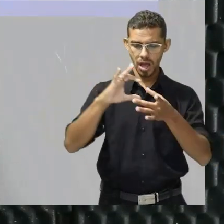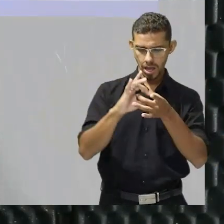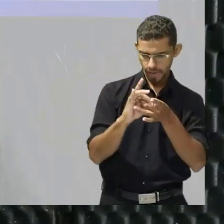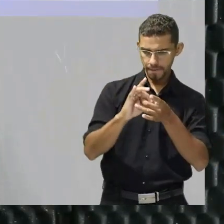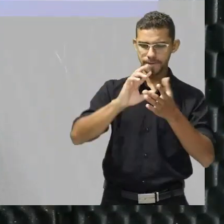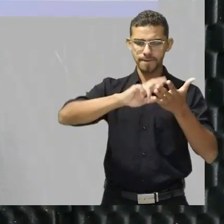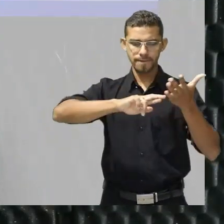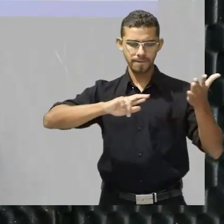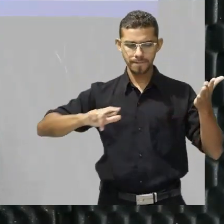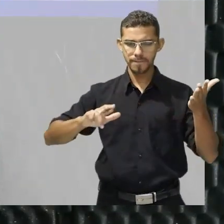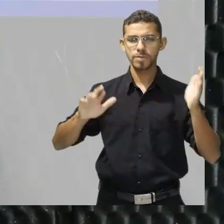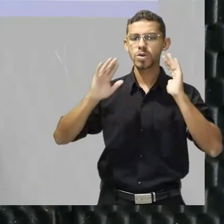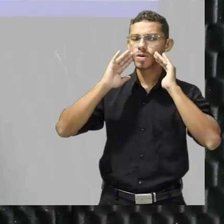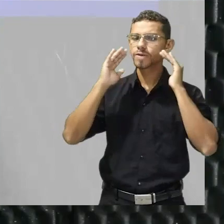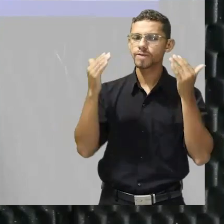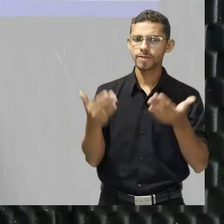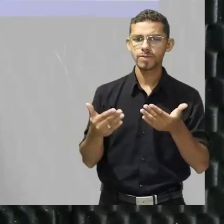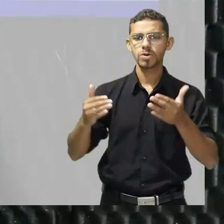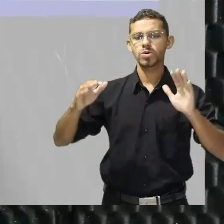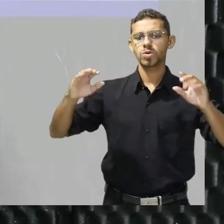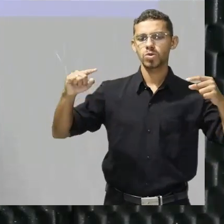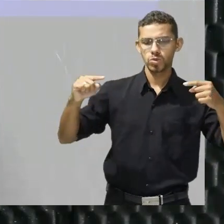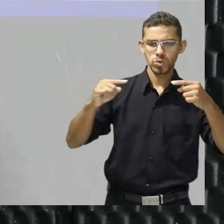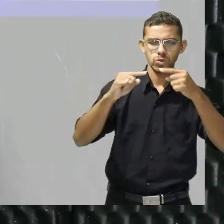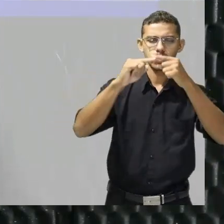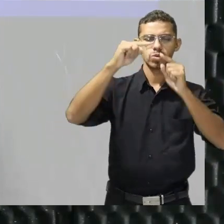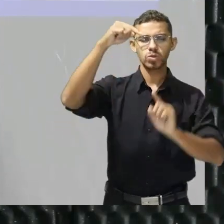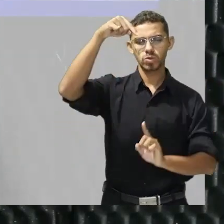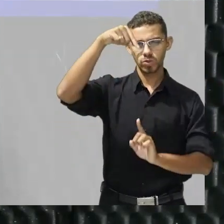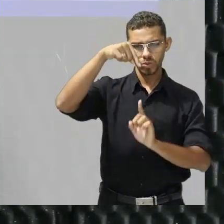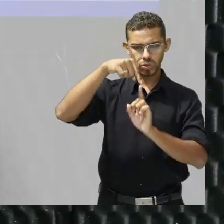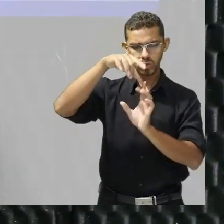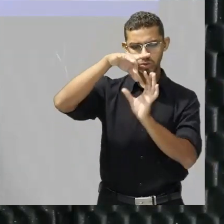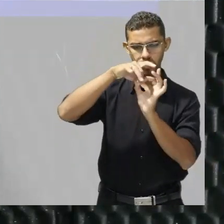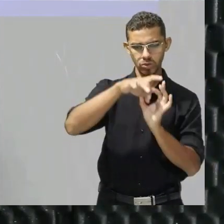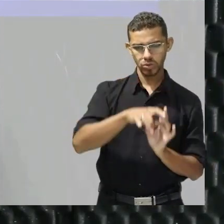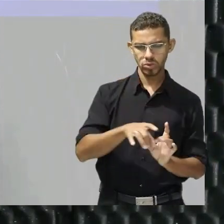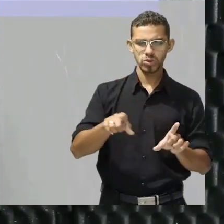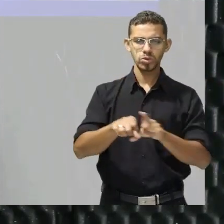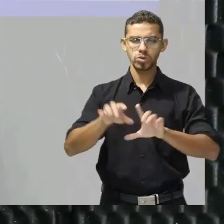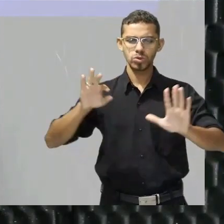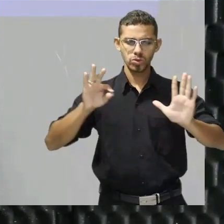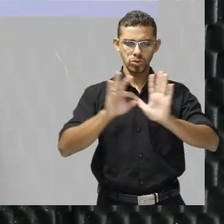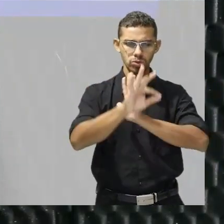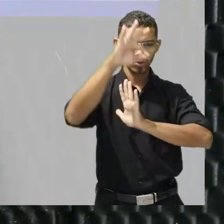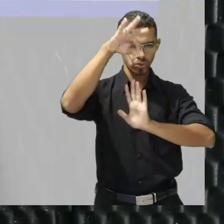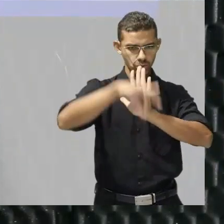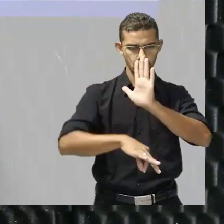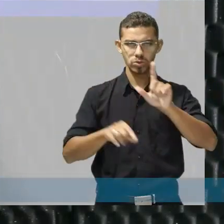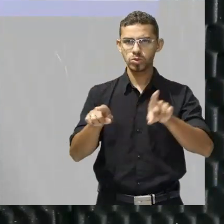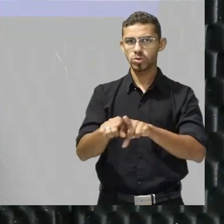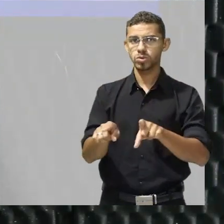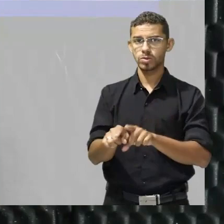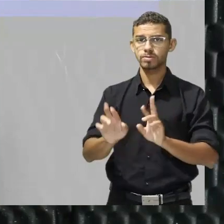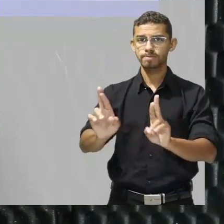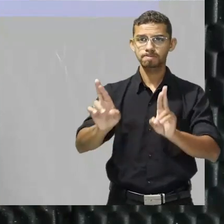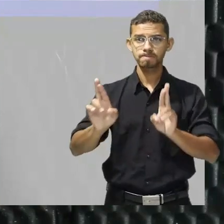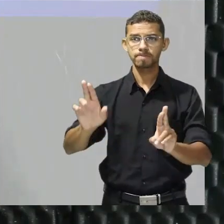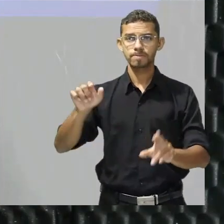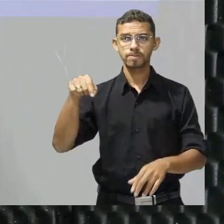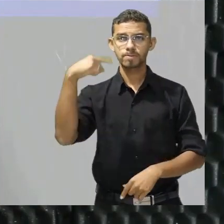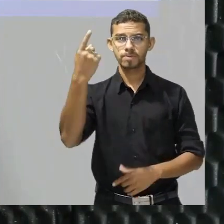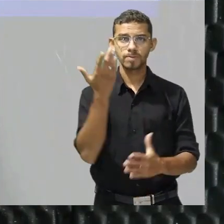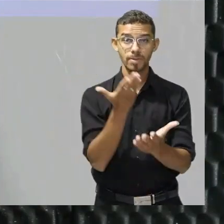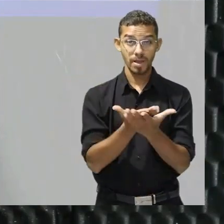esse universo da redação como coesão coerência e todos os outros aspectos Tá certo eu aguardo vocês na próxima aula